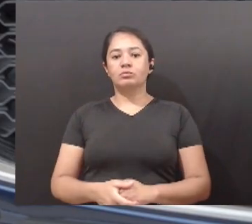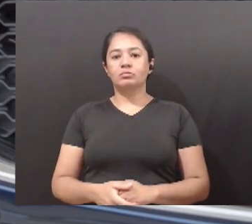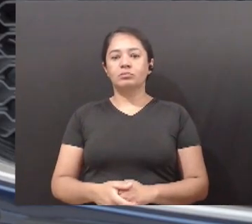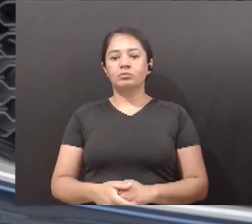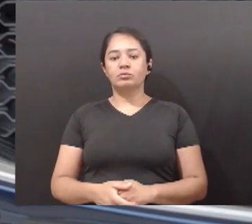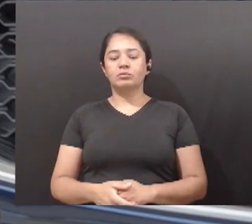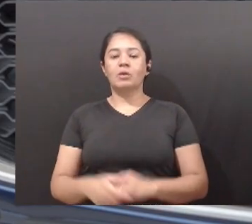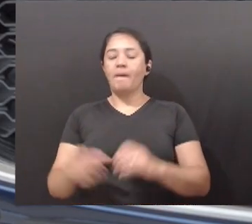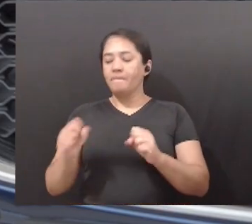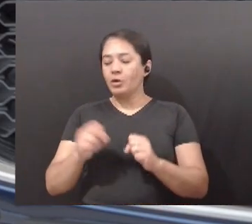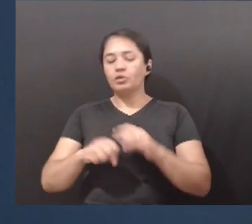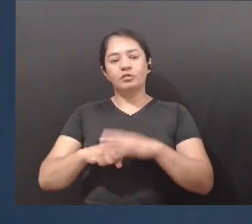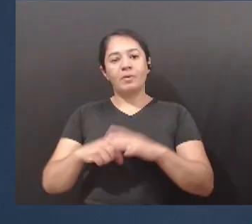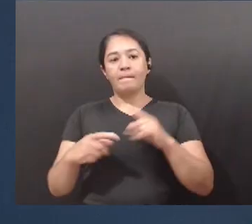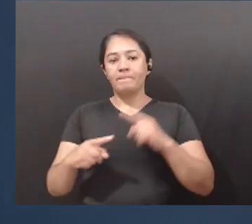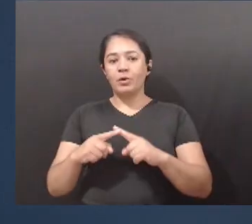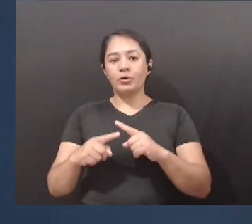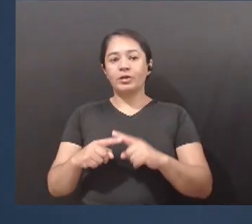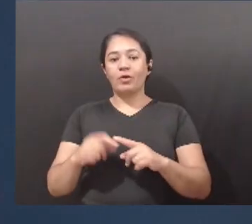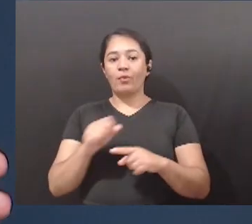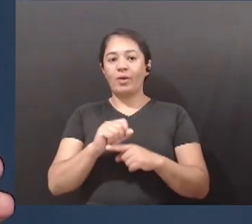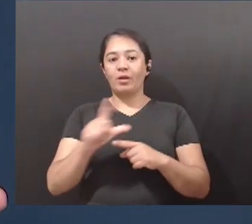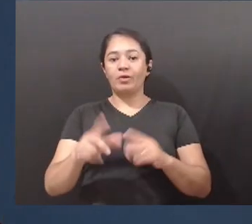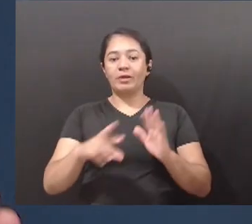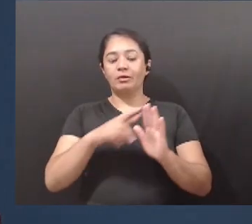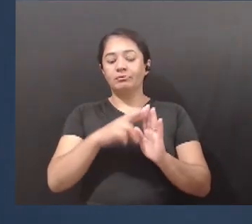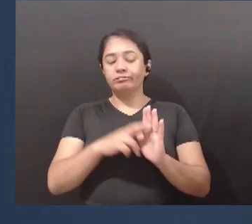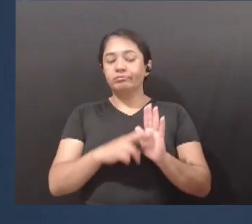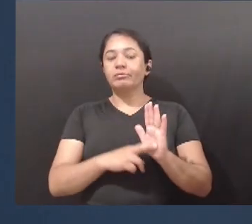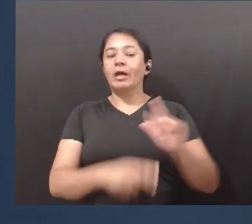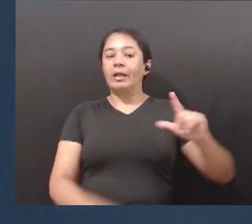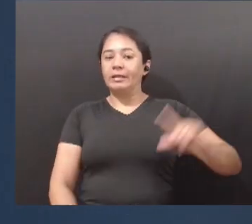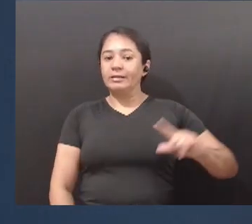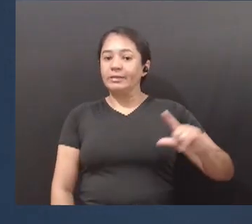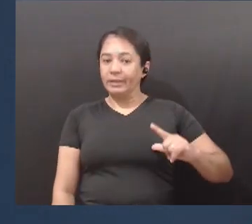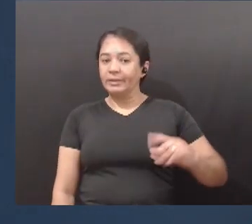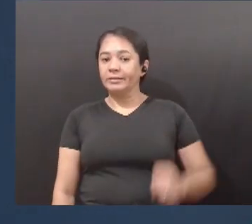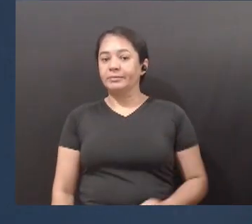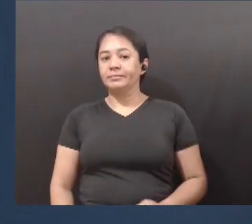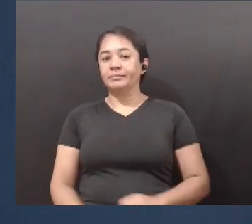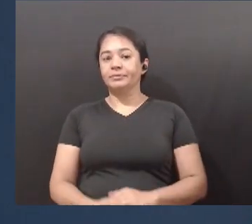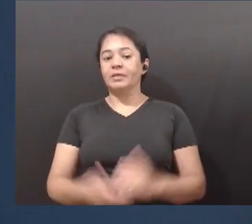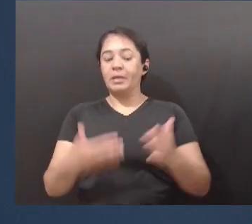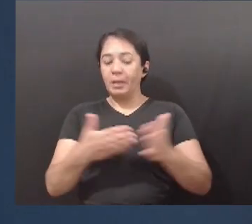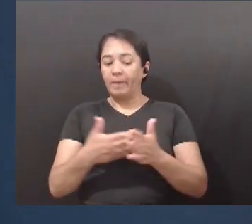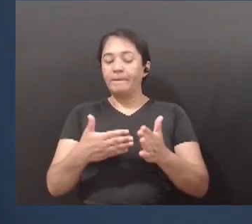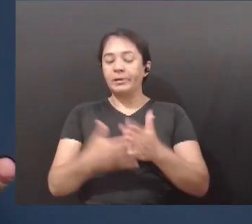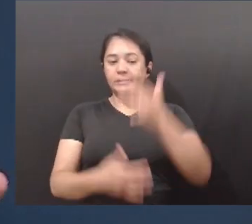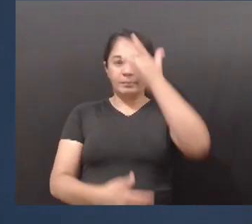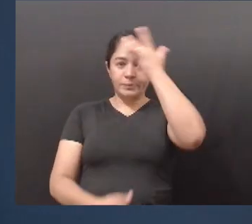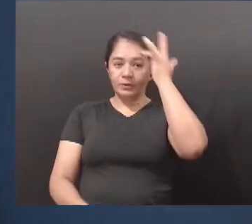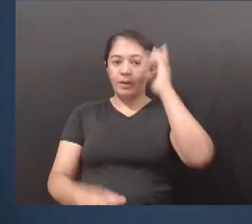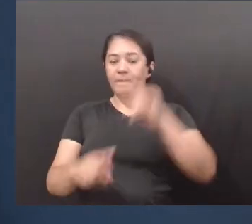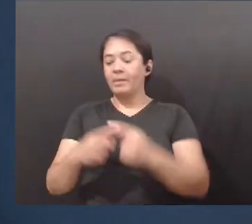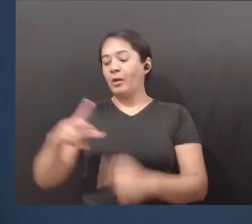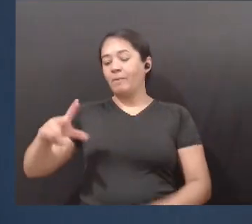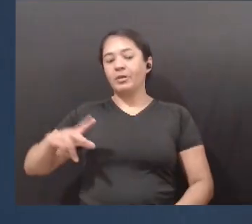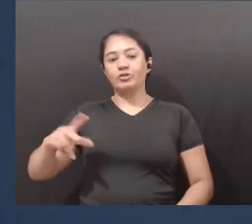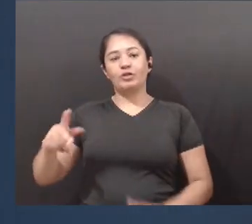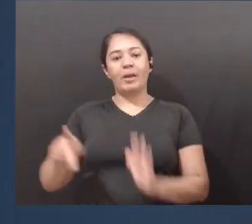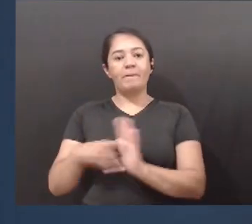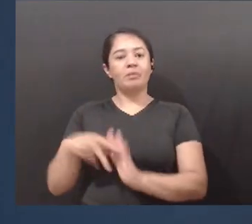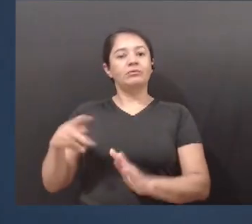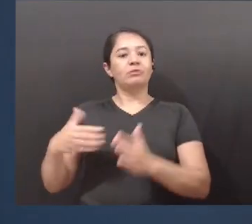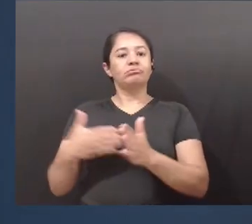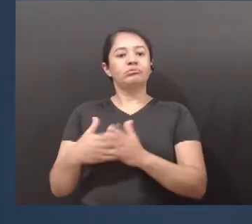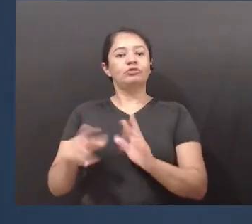porque no aluguel tem umas restrições que normalmente acaba limitando a pessoa. Já no particular, a pessoa não tem limitação. O carro é dela, ela faz o que